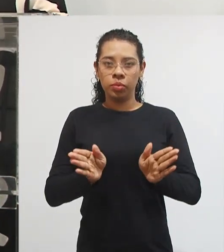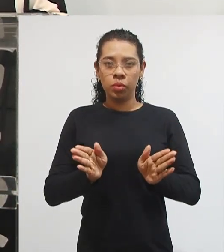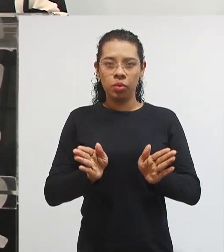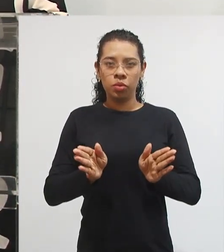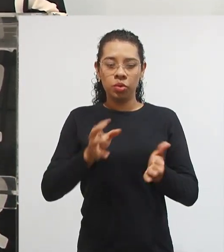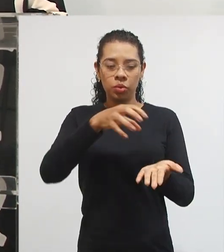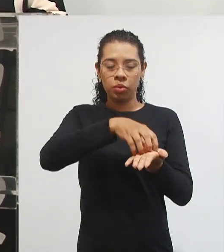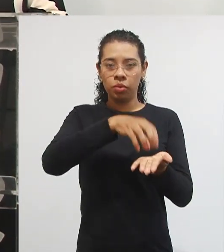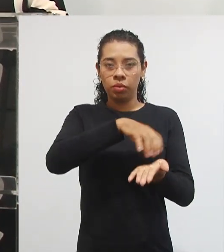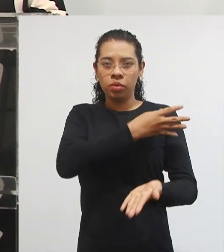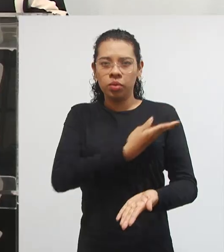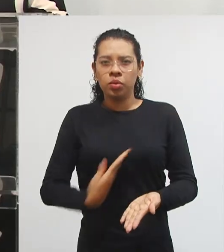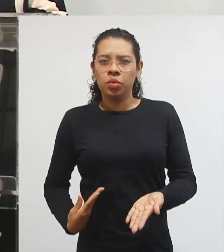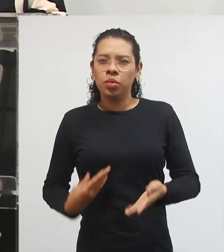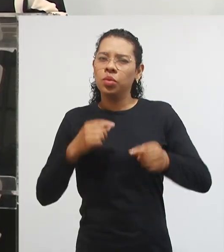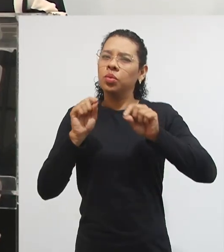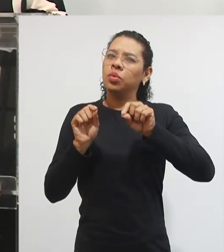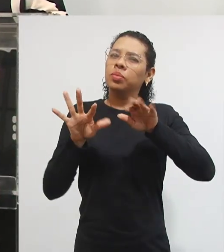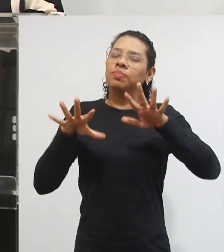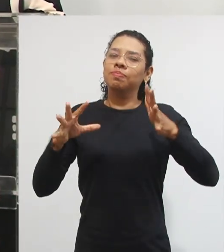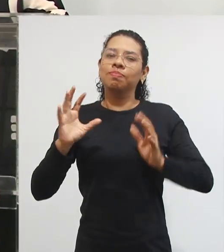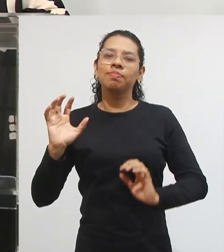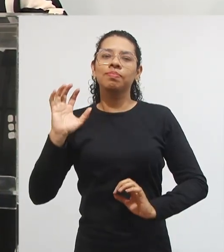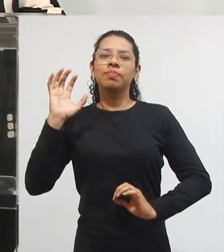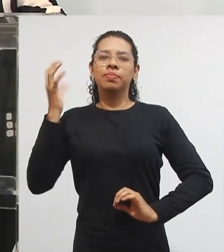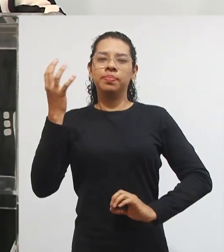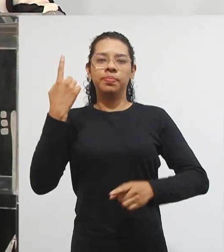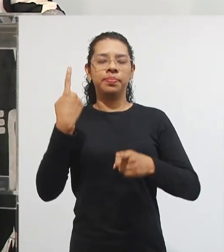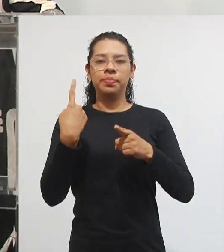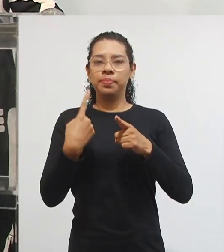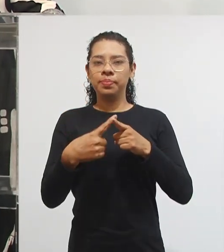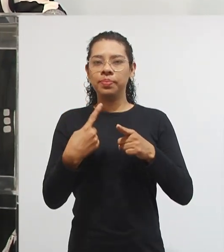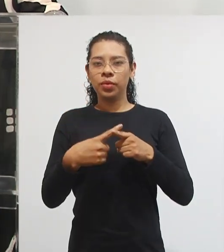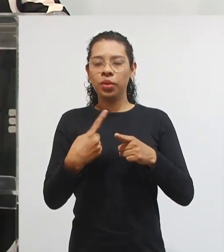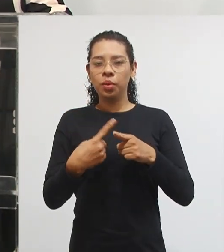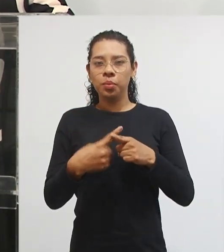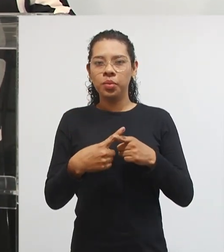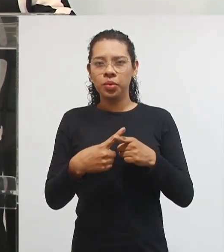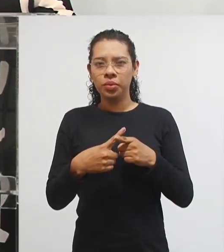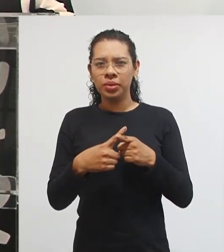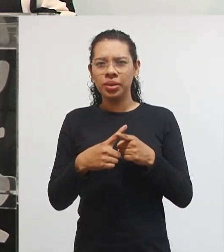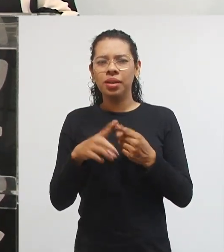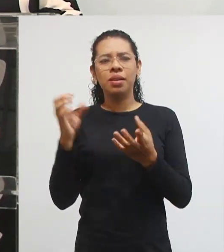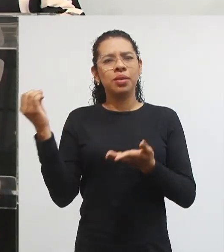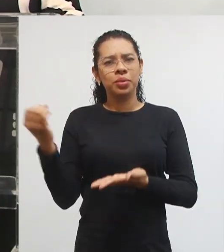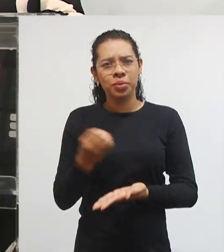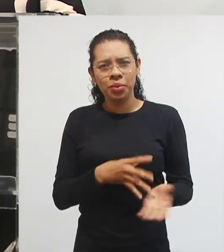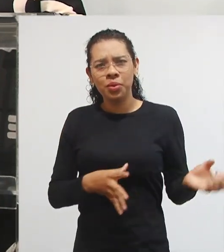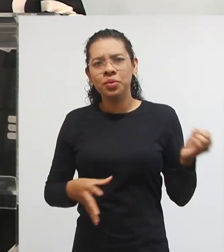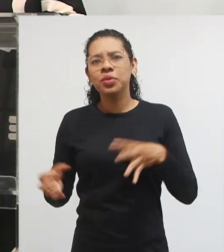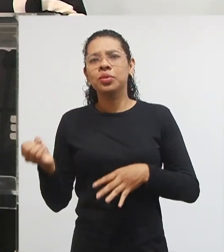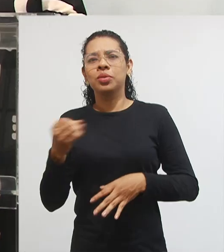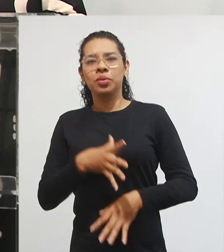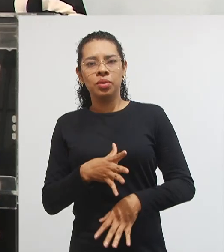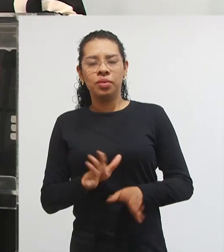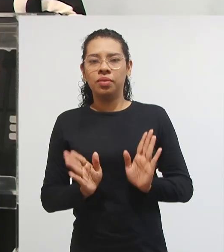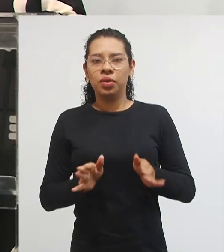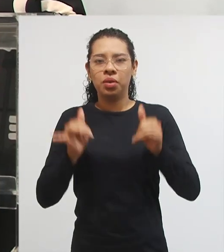acontecendo, né? E por quê, quais são as motivações para estar vindo de novo essa questão de privatizações.